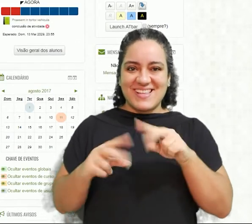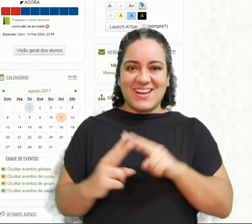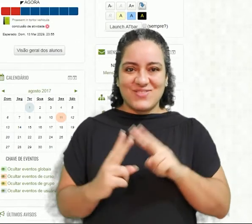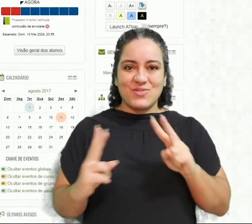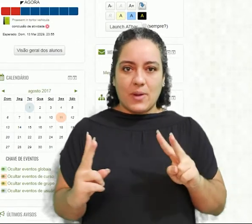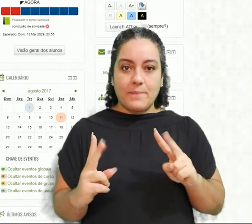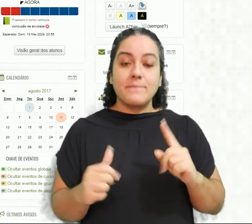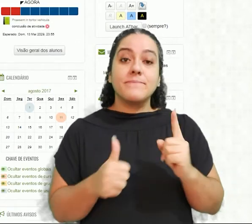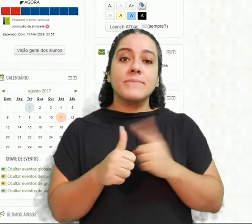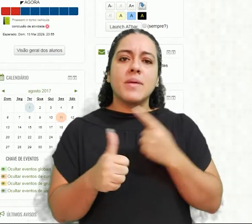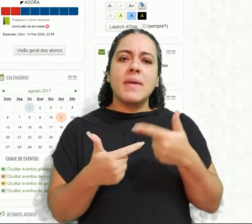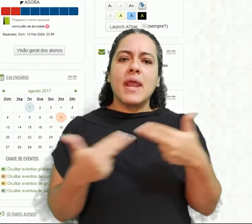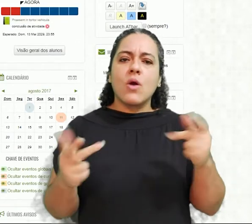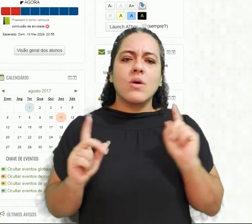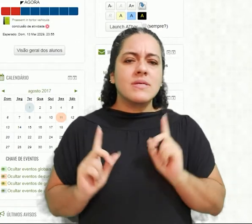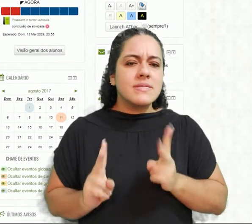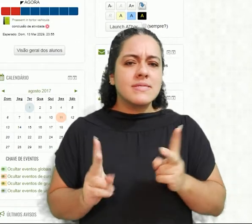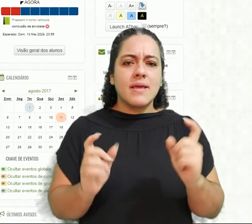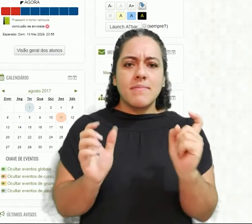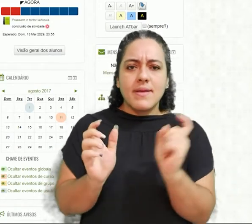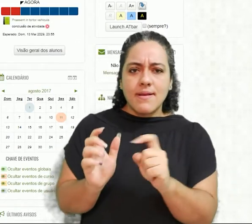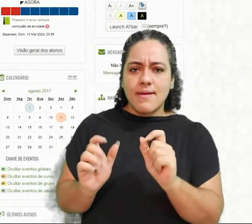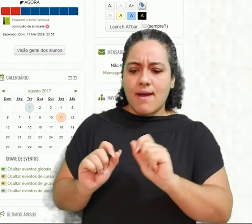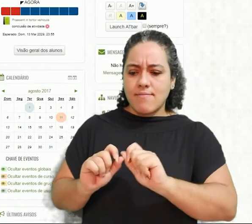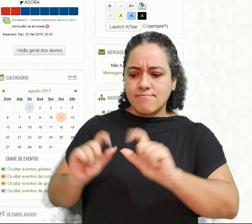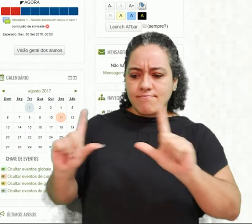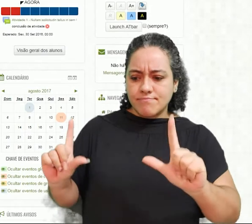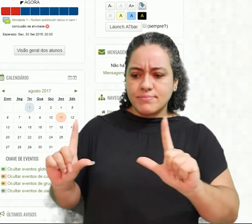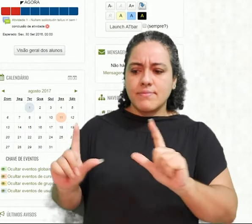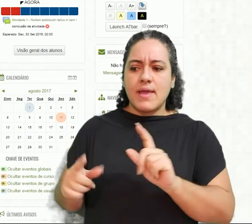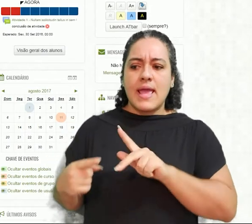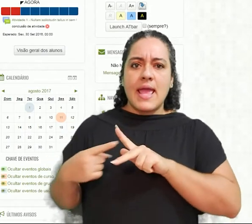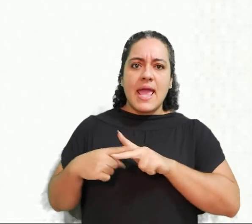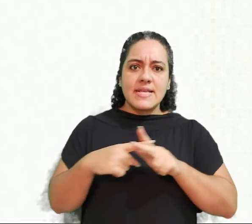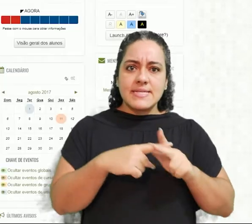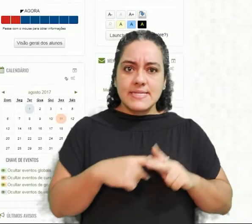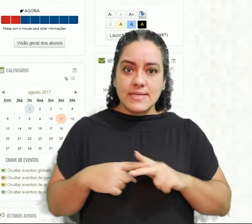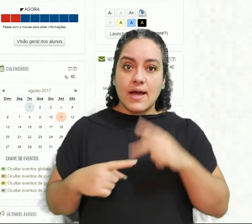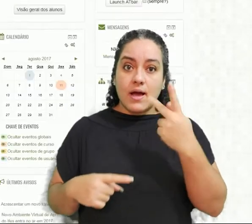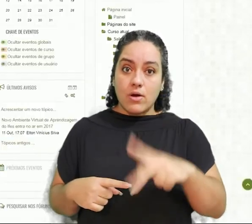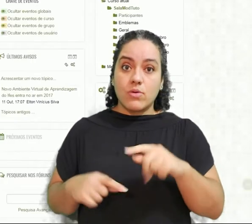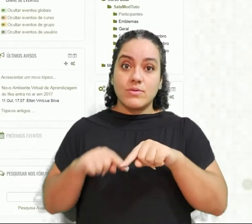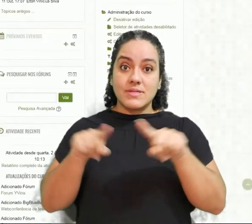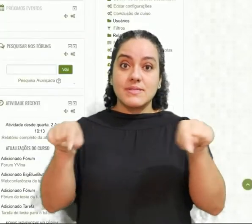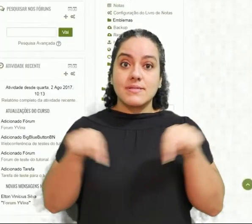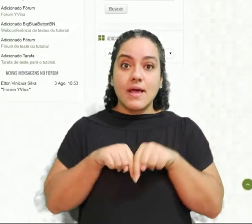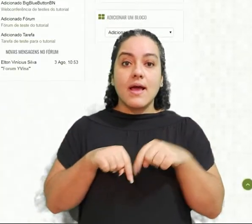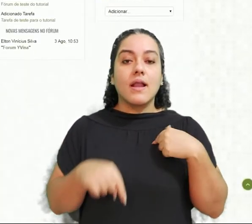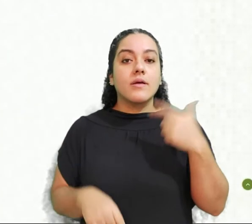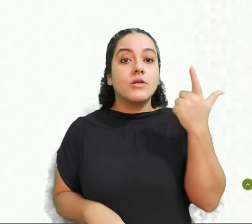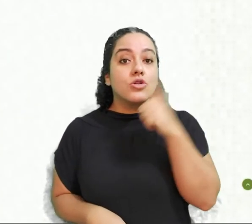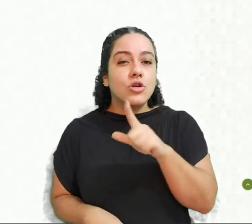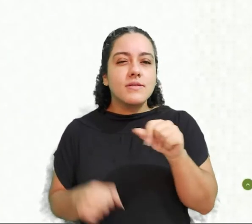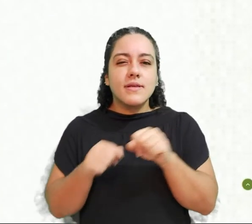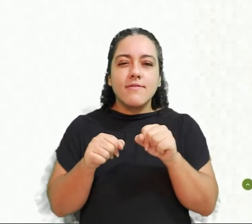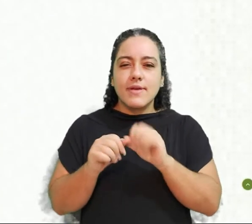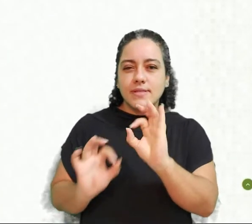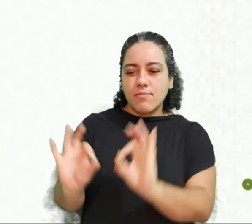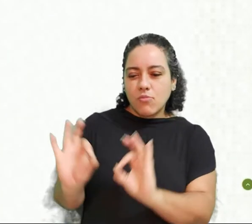virtual primeira coisa é sempre clicar aqui no botão ativar edição Então vamos ativar edição da sala para que a gente possa